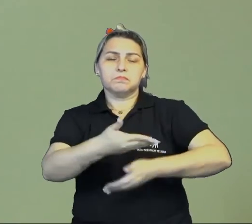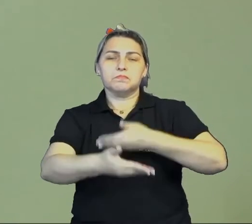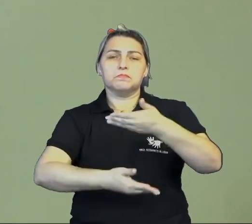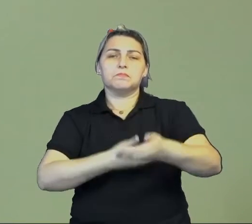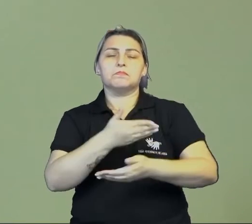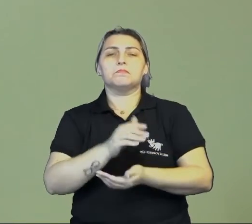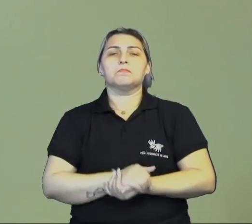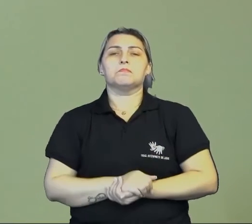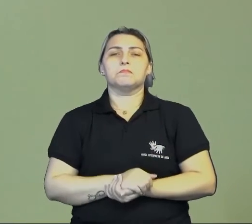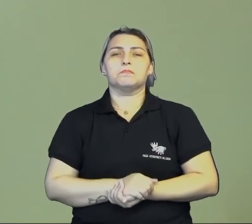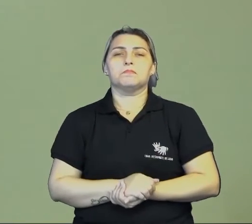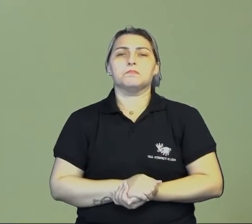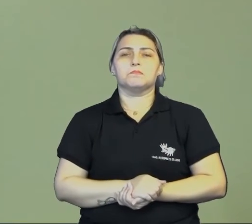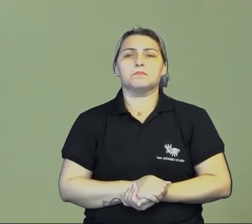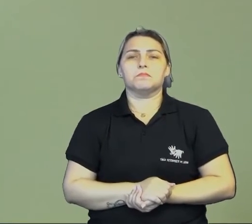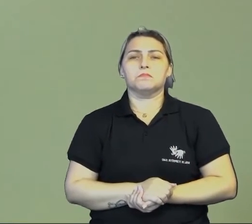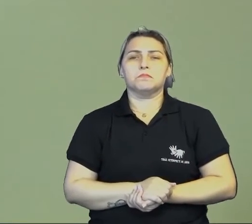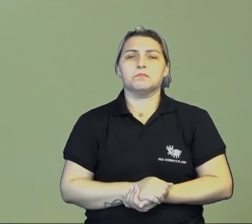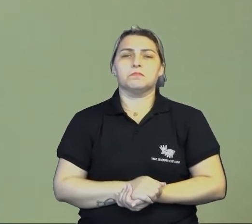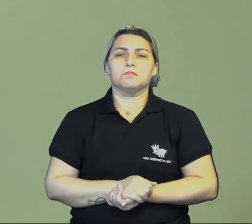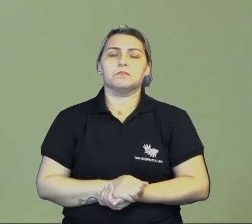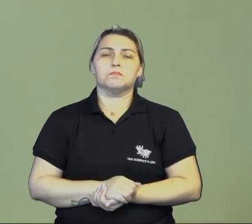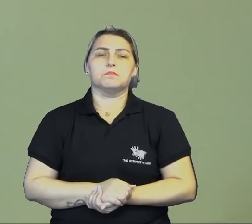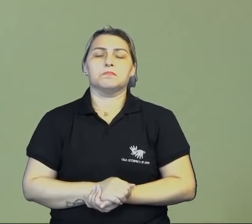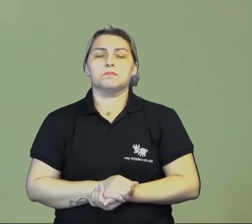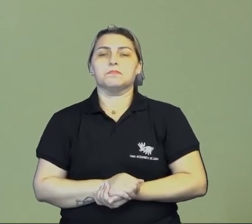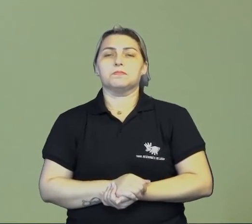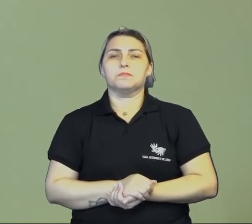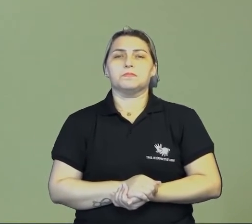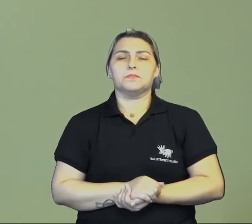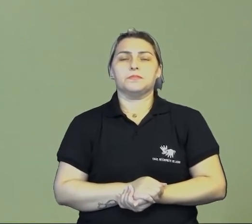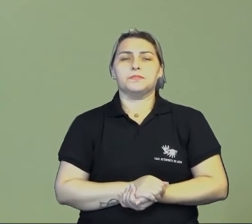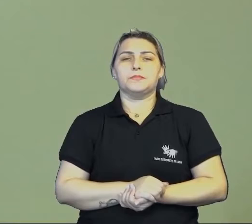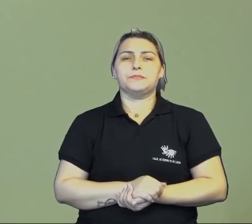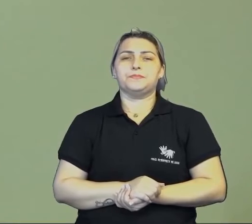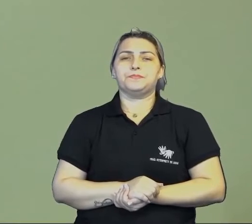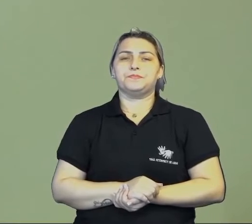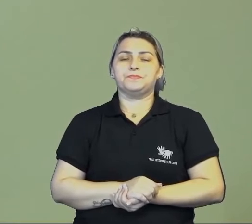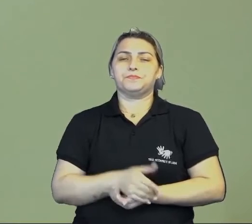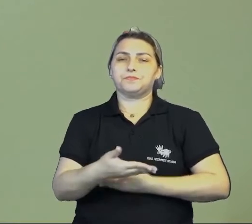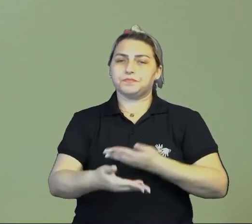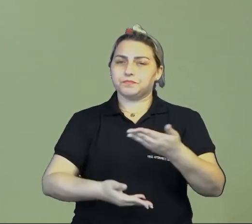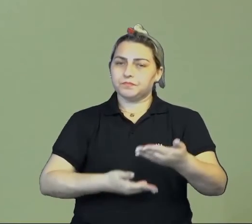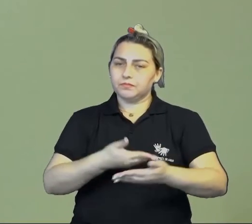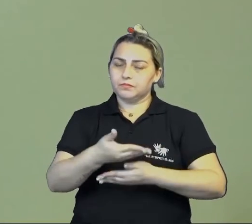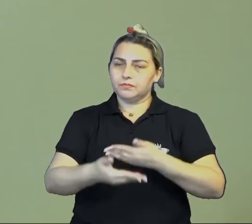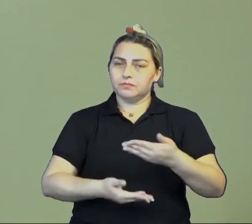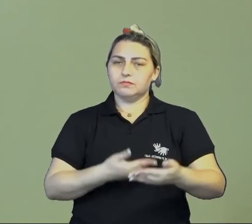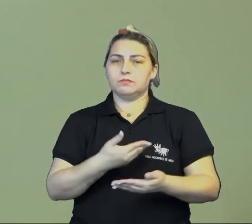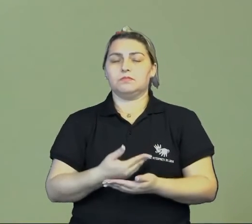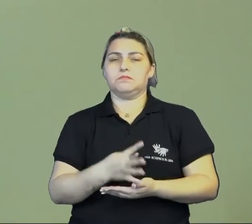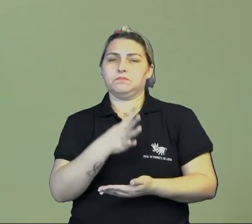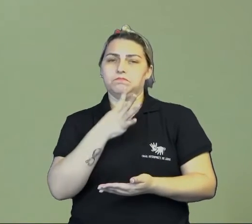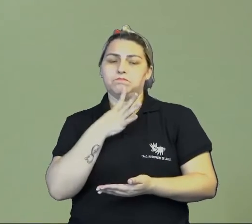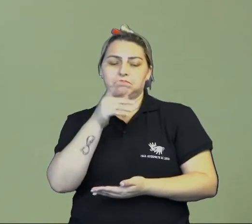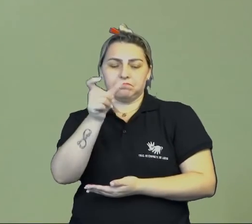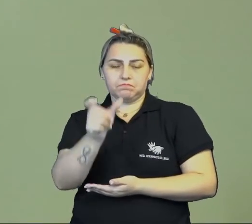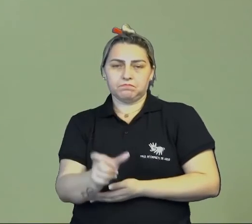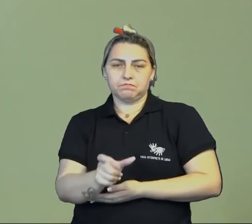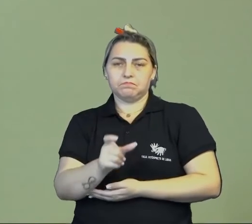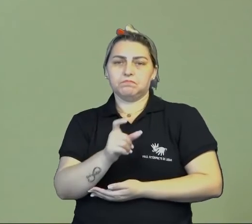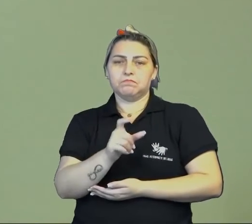e etc, etc. Então eu estou me socializando, eu estou interagindo, eu estou me